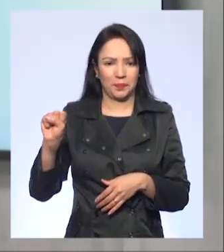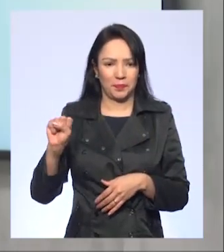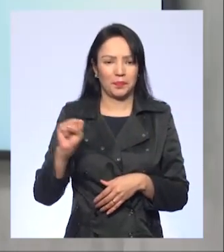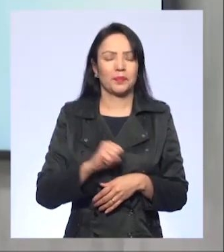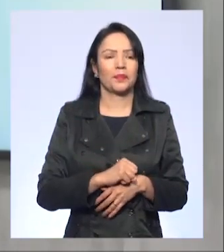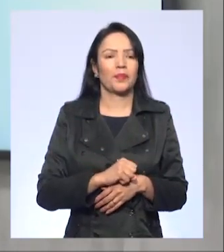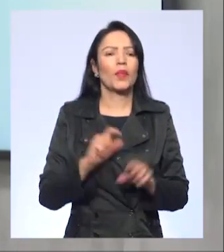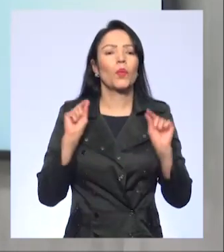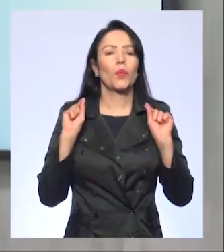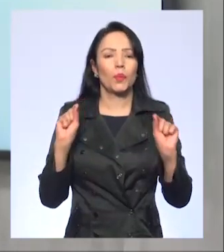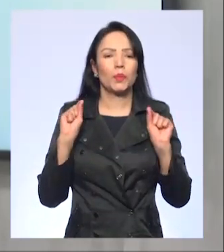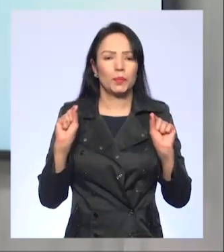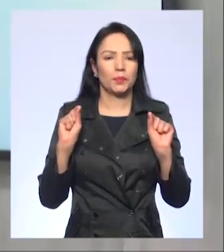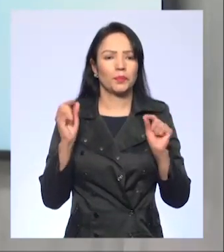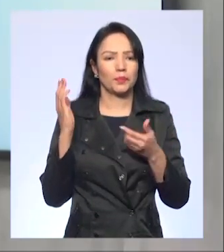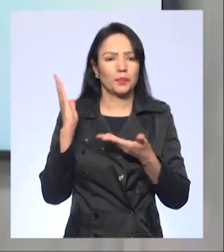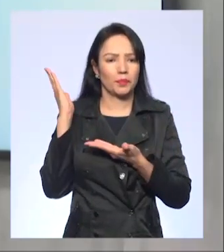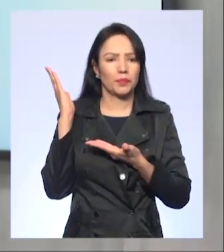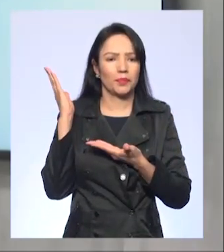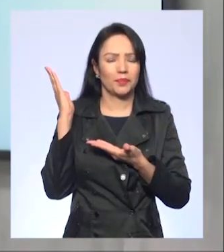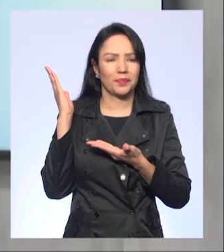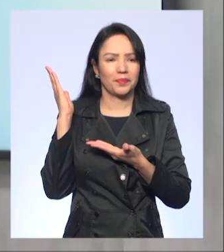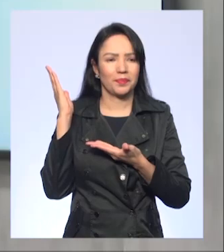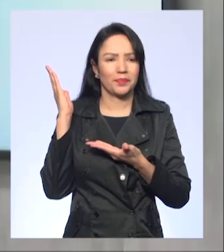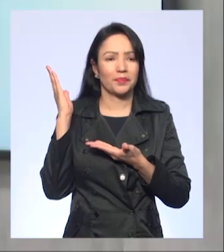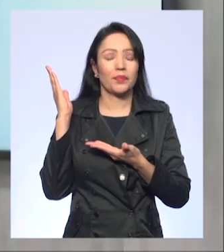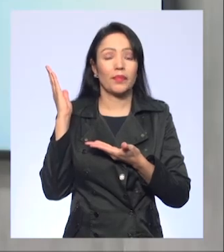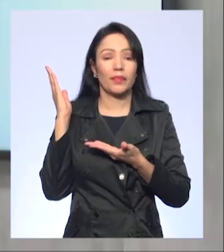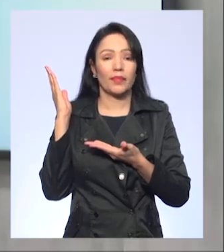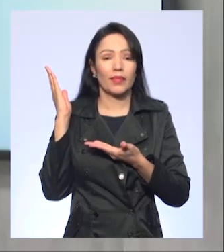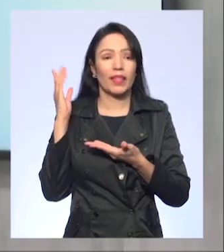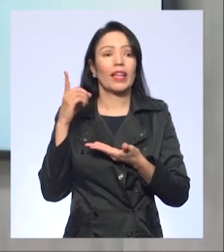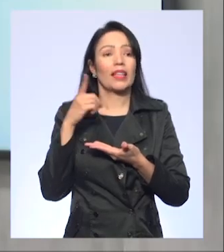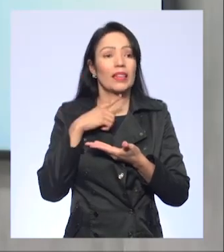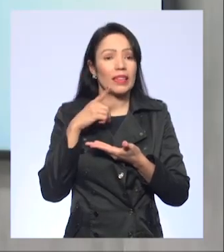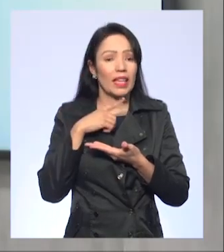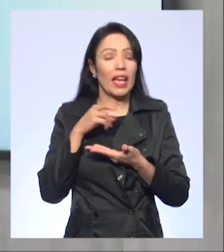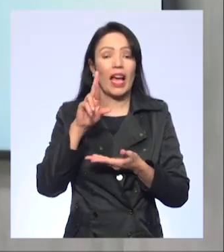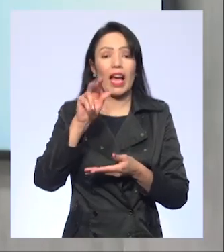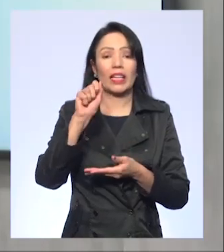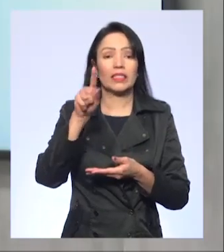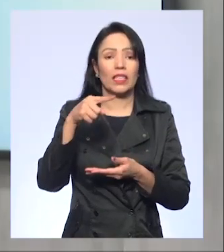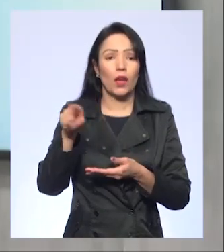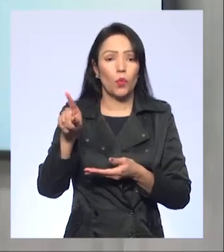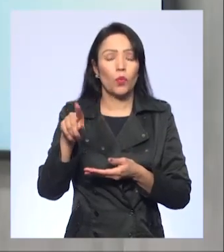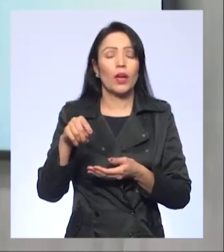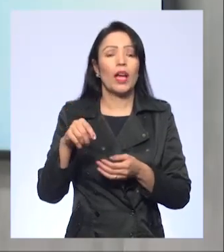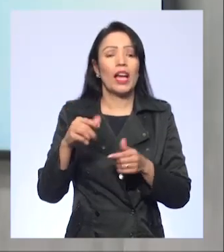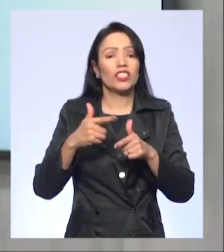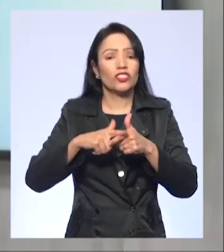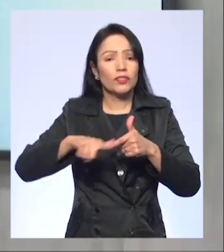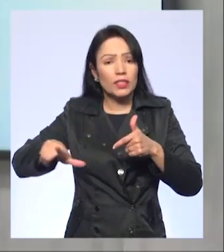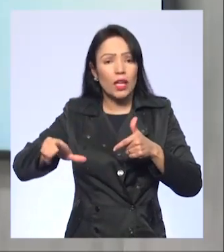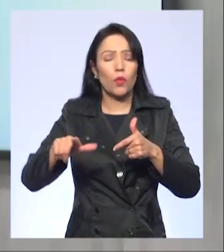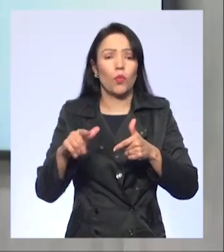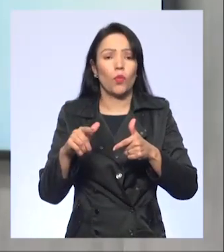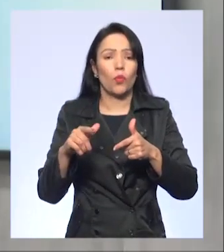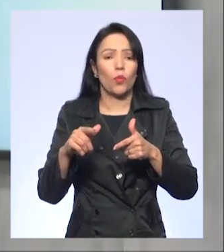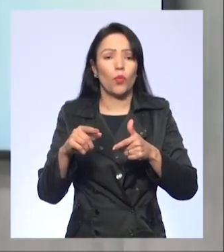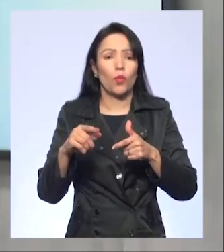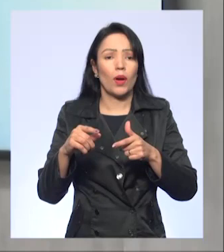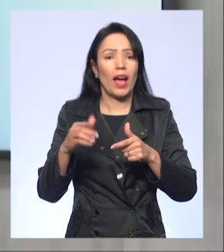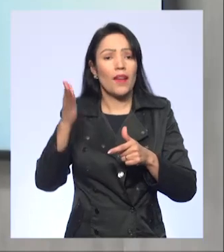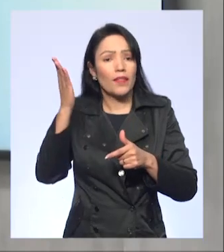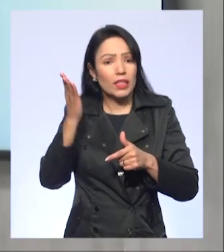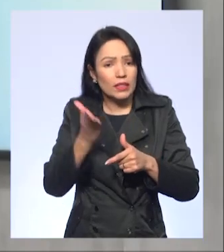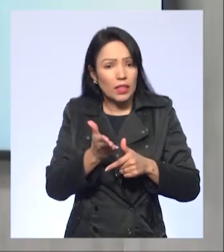Tales. E o que diz o Teorema de Tales? O Tales diz assim, ó, a razão, a divisão, a fração entre